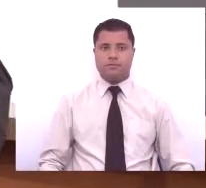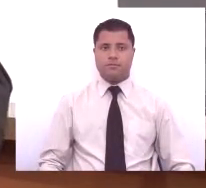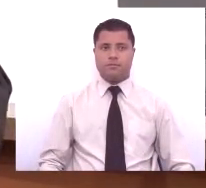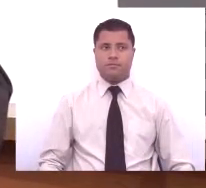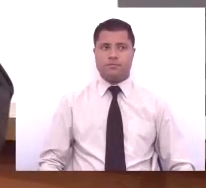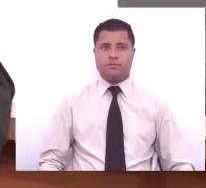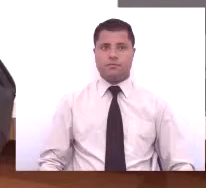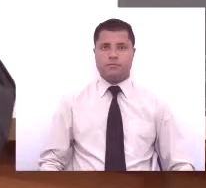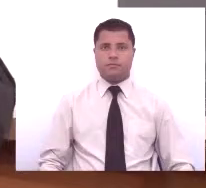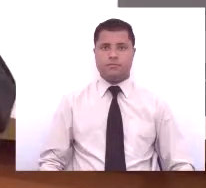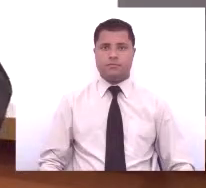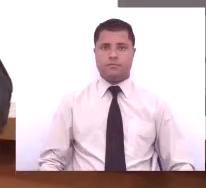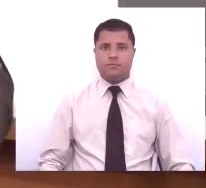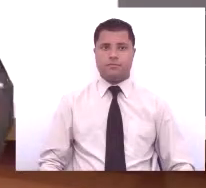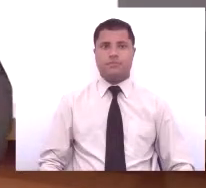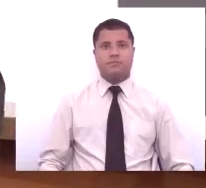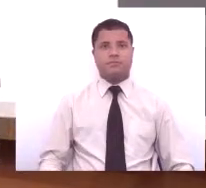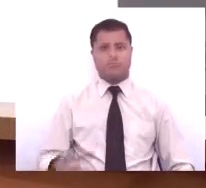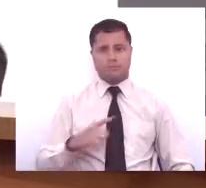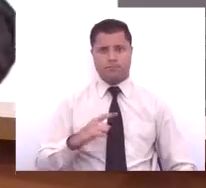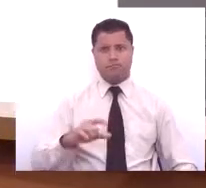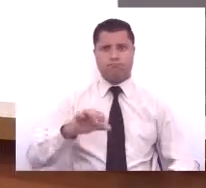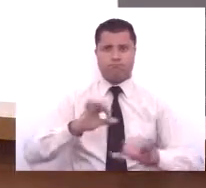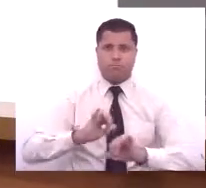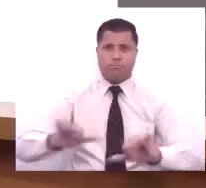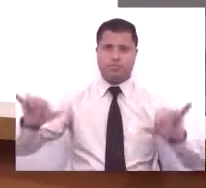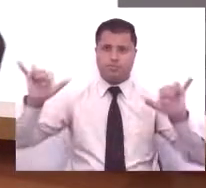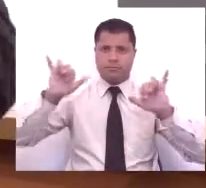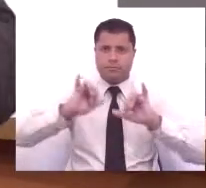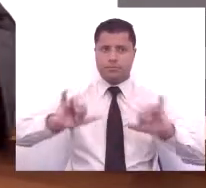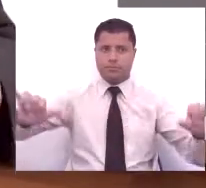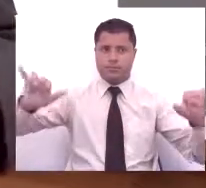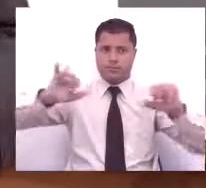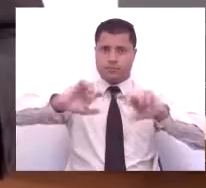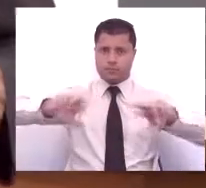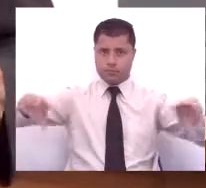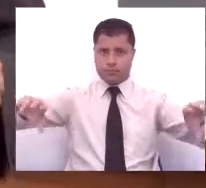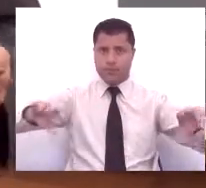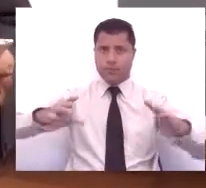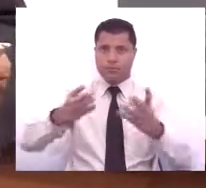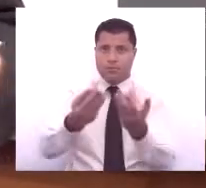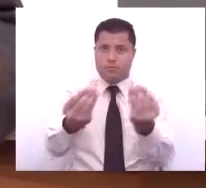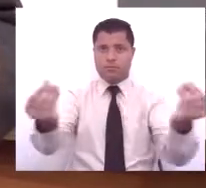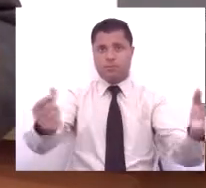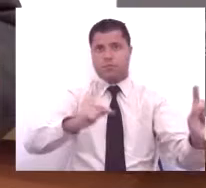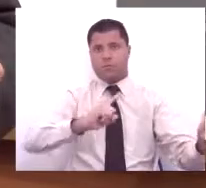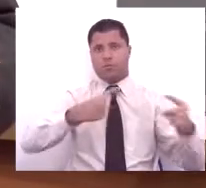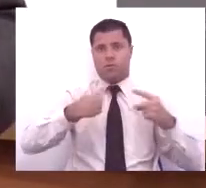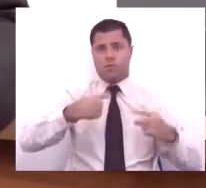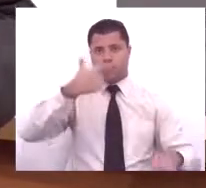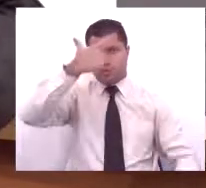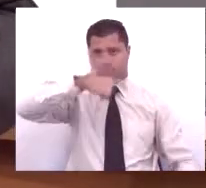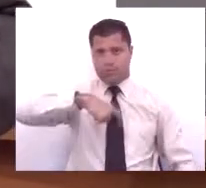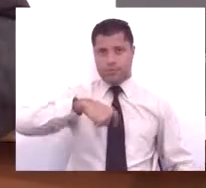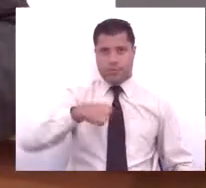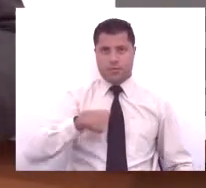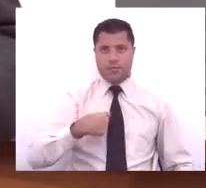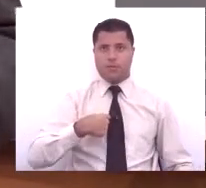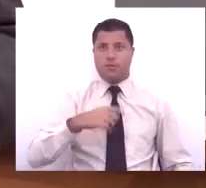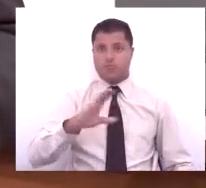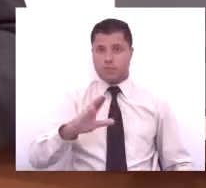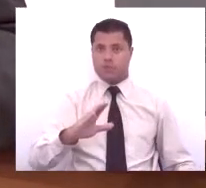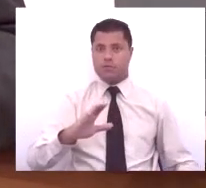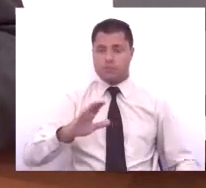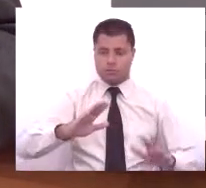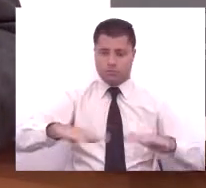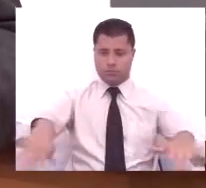da ampla campanha difamatória lançada a este parlamentar, acreditaram na lisura